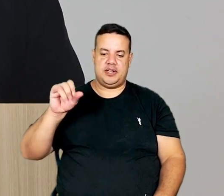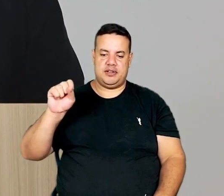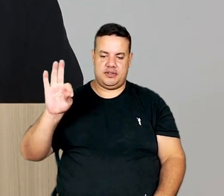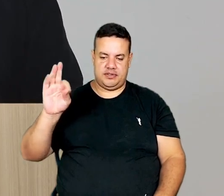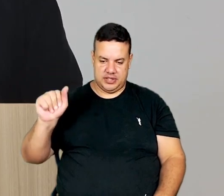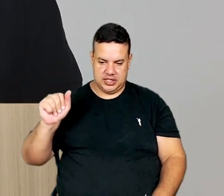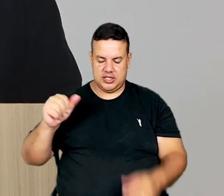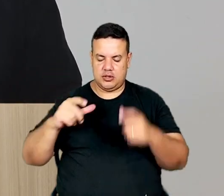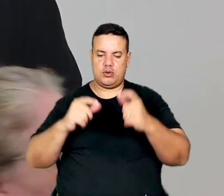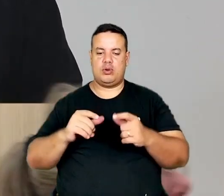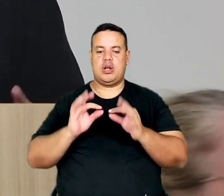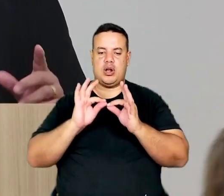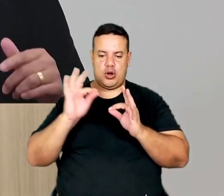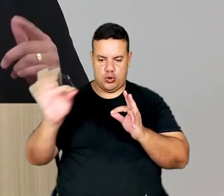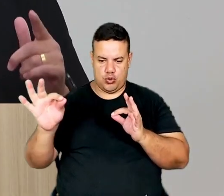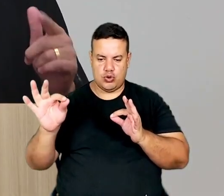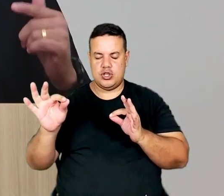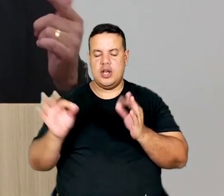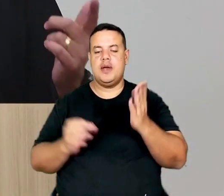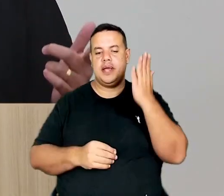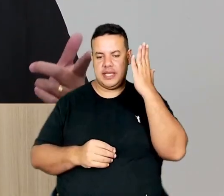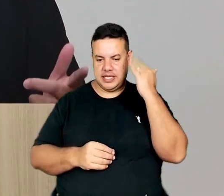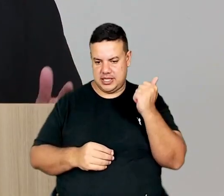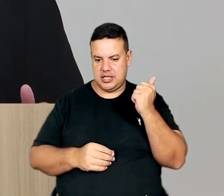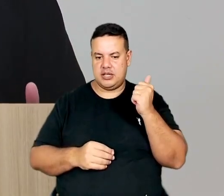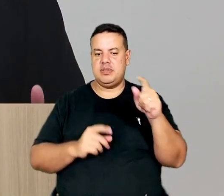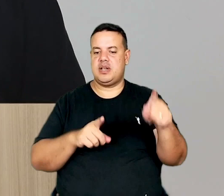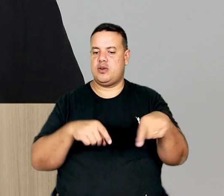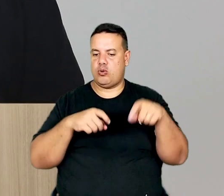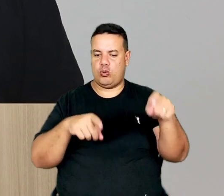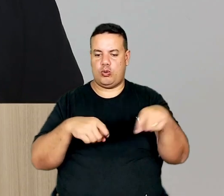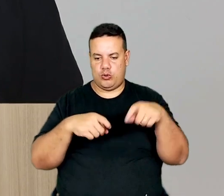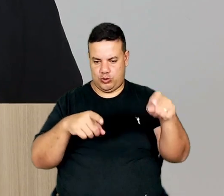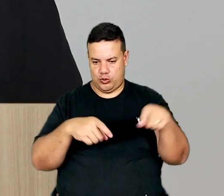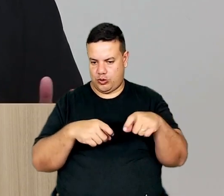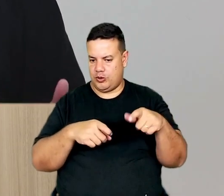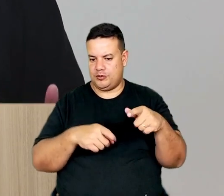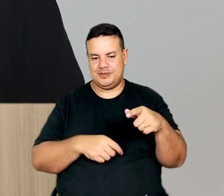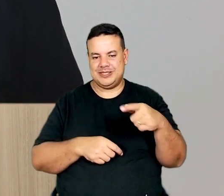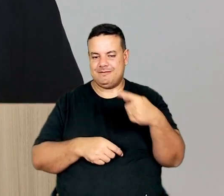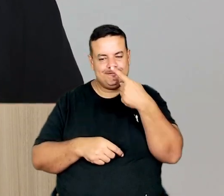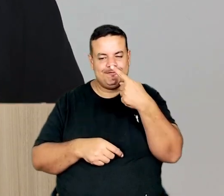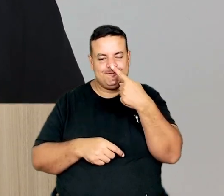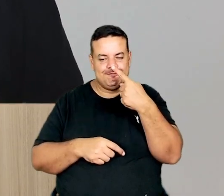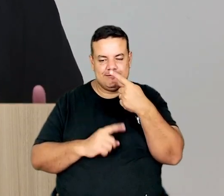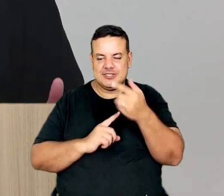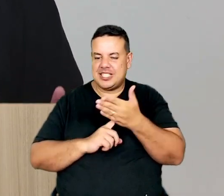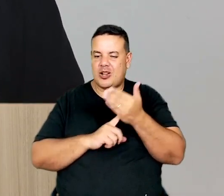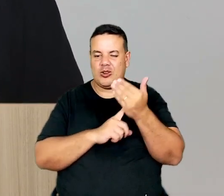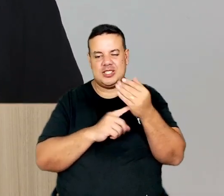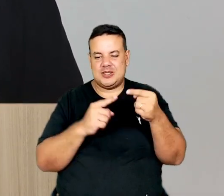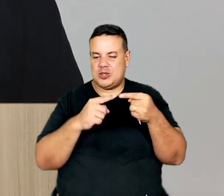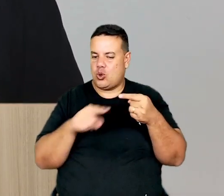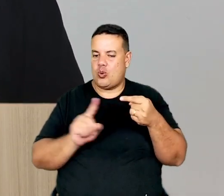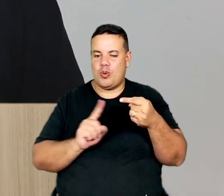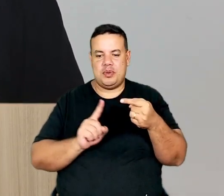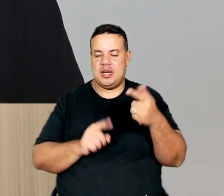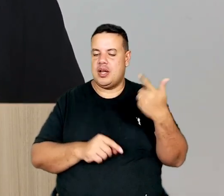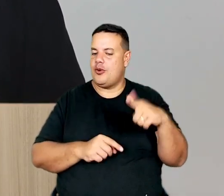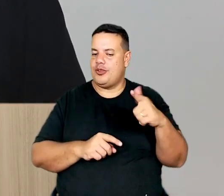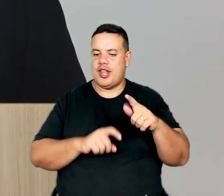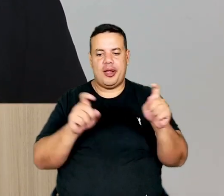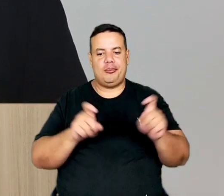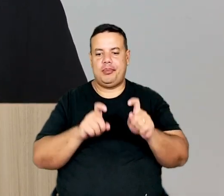tem agricultores que, além de não ter afinidade com a tecnologia, não tem o equipamento, não tem as coisas.